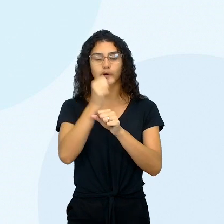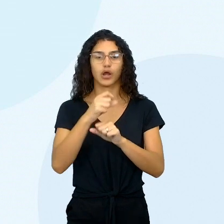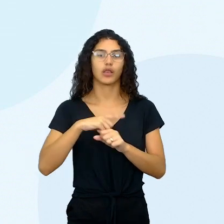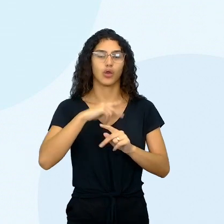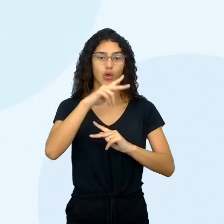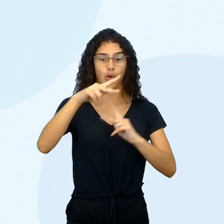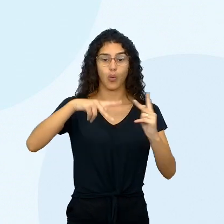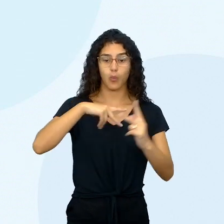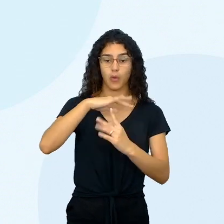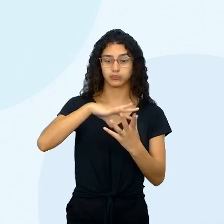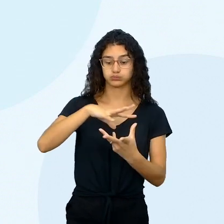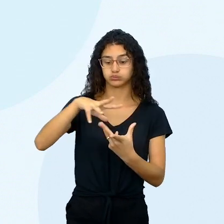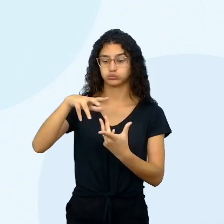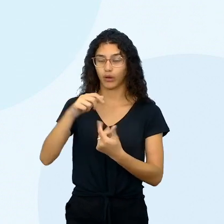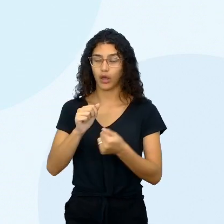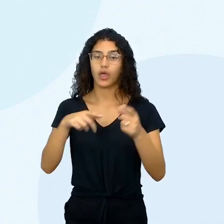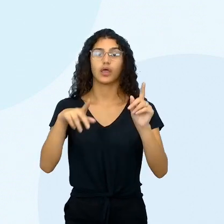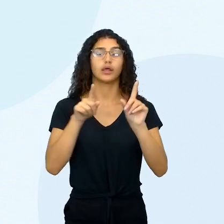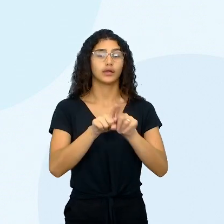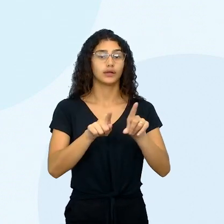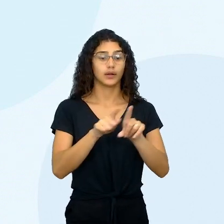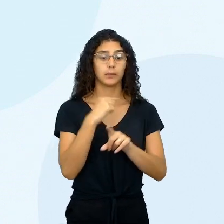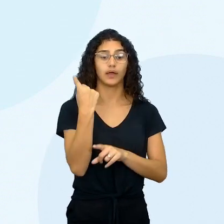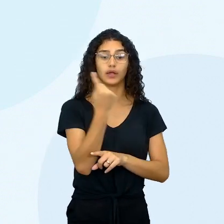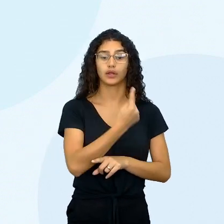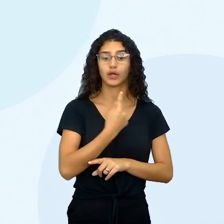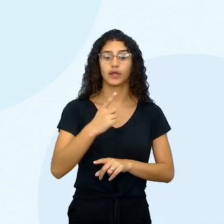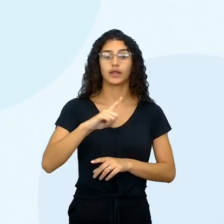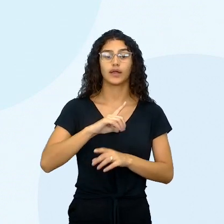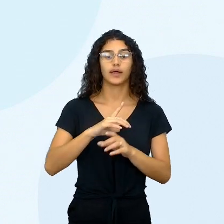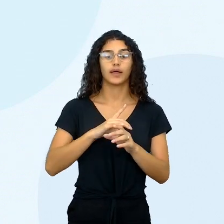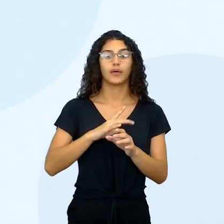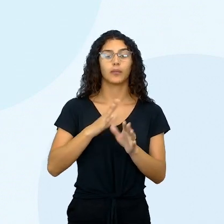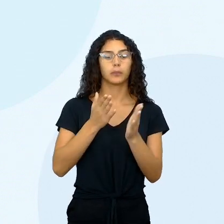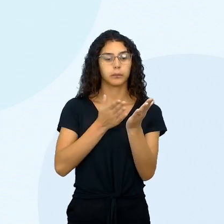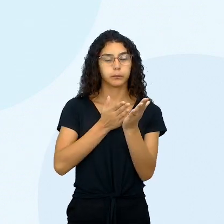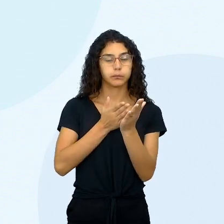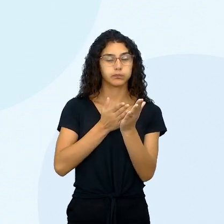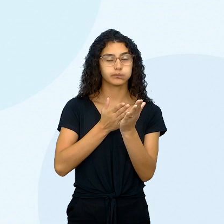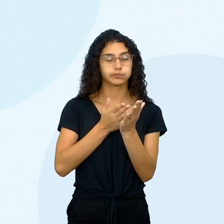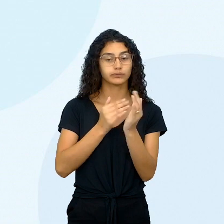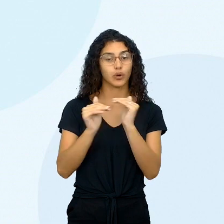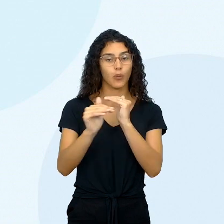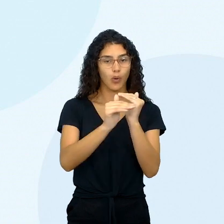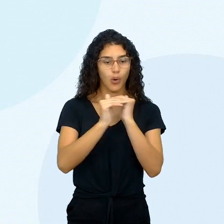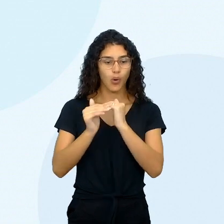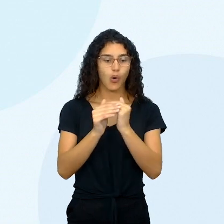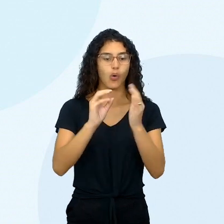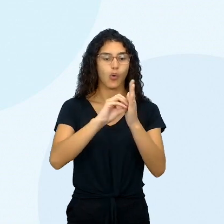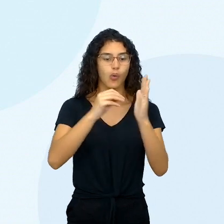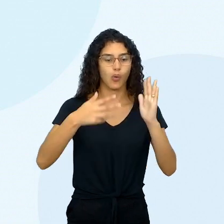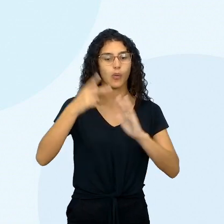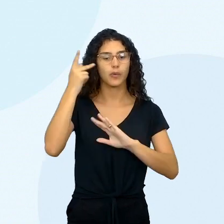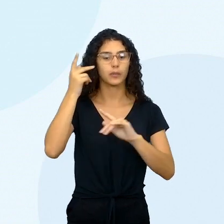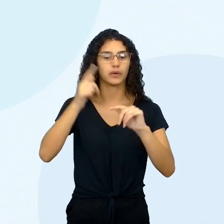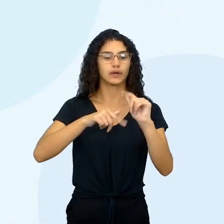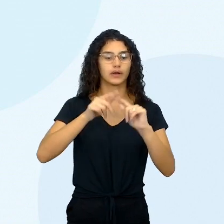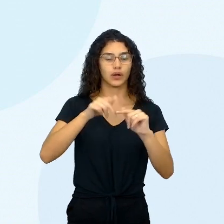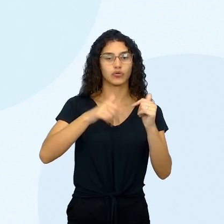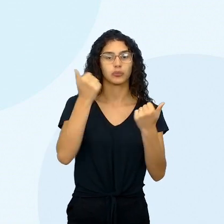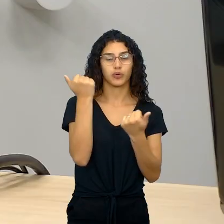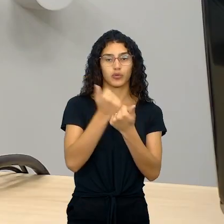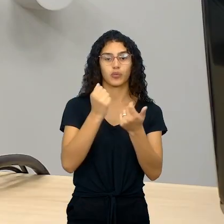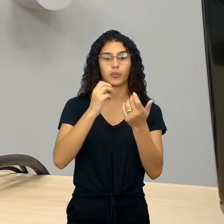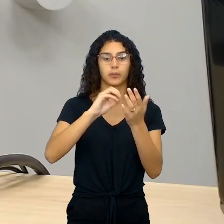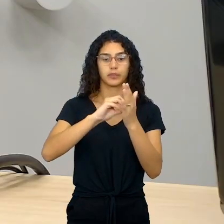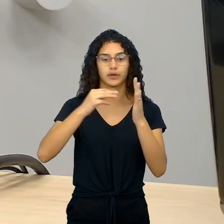nosso planeta. E, por fim, a gente vai ter esse alinhamento com o currículo paulista e os materiais de apoio aí do currículo em